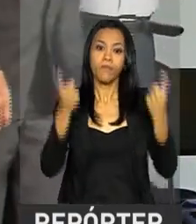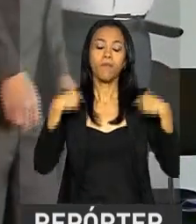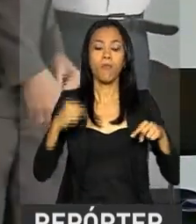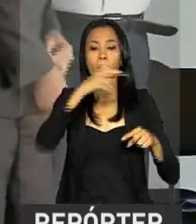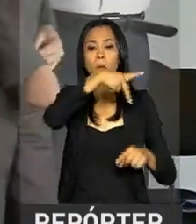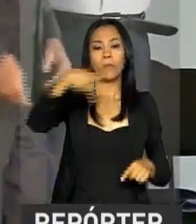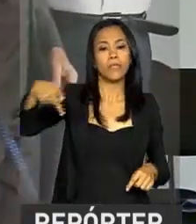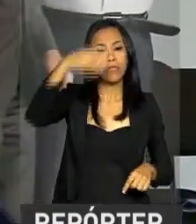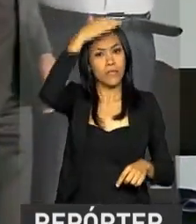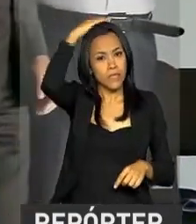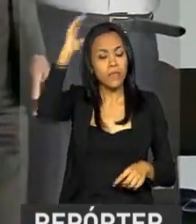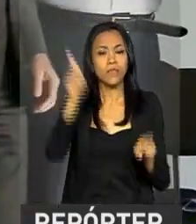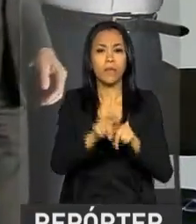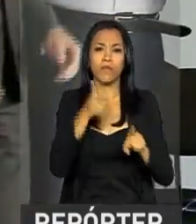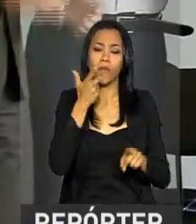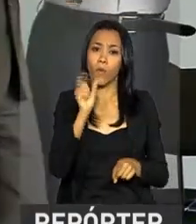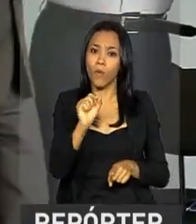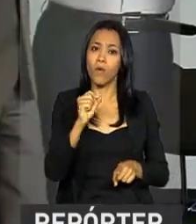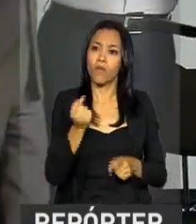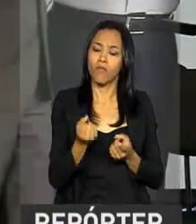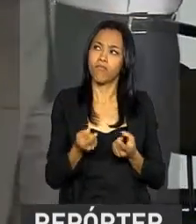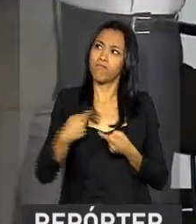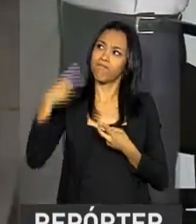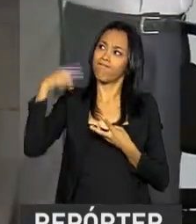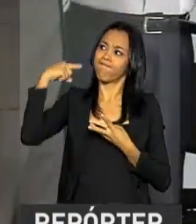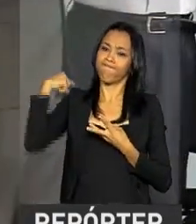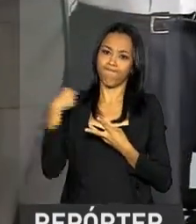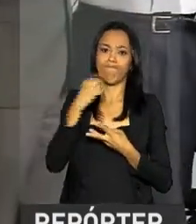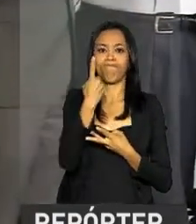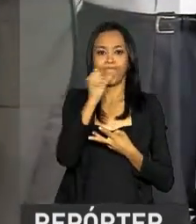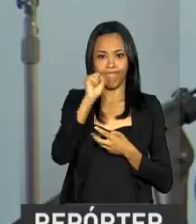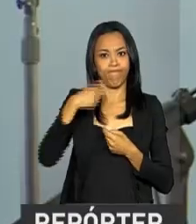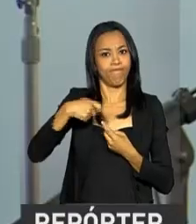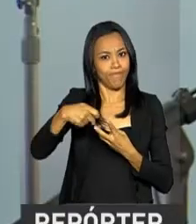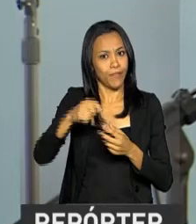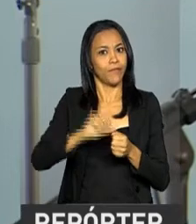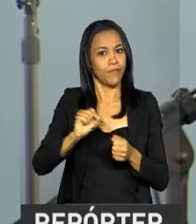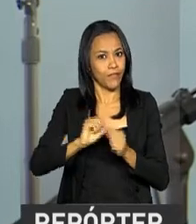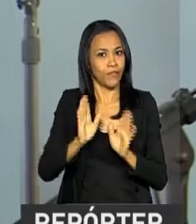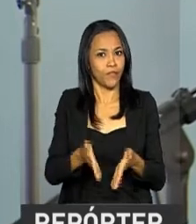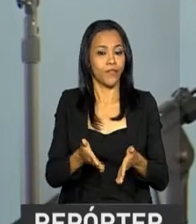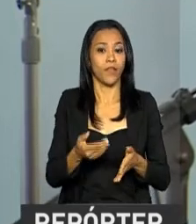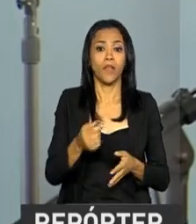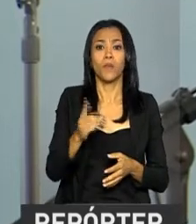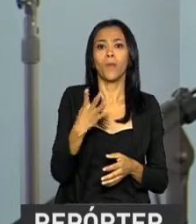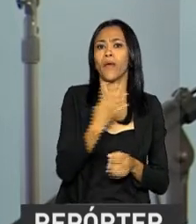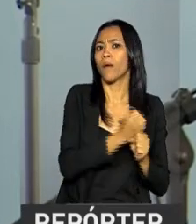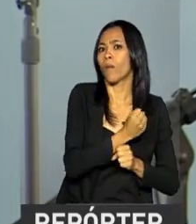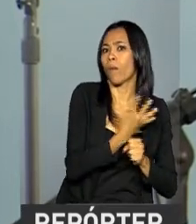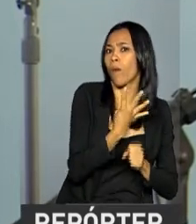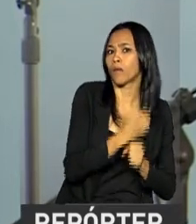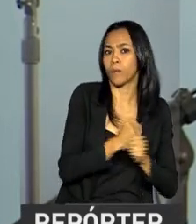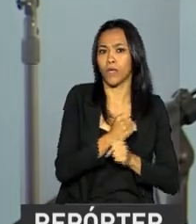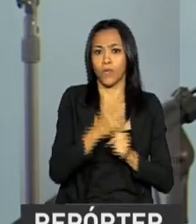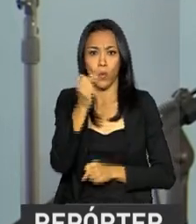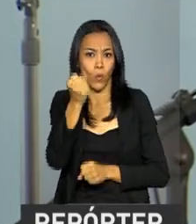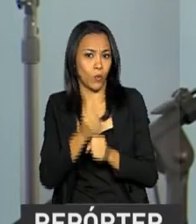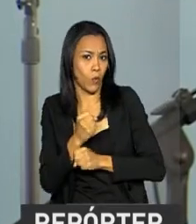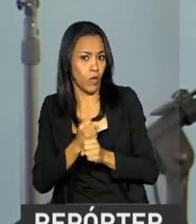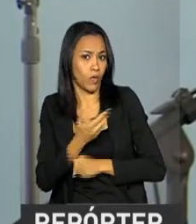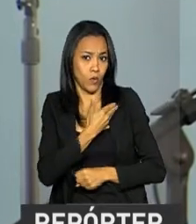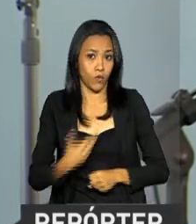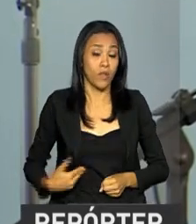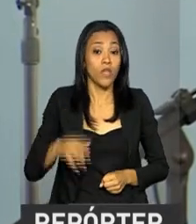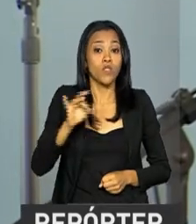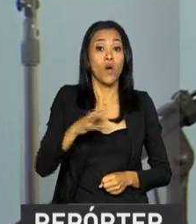Temer ressaltou o quanto foi feito nos últimos 18 meses de seu governo. Não é um governo de 4 anos, de 8 anos. É um governo de